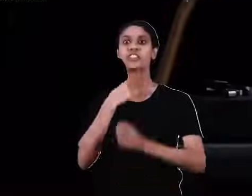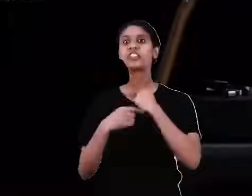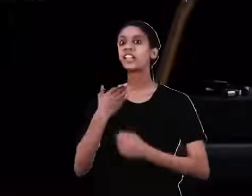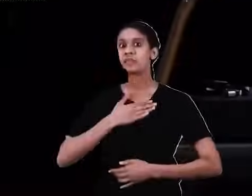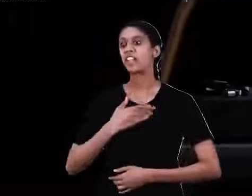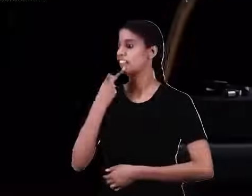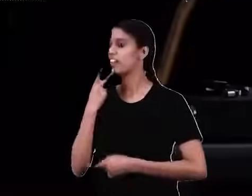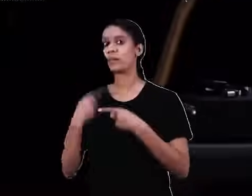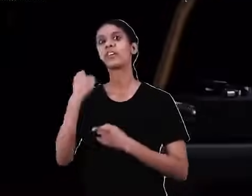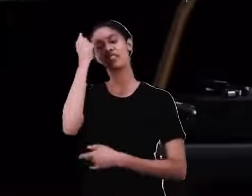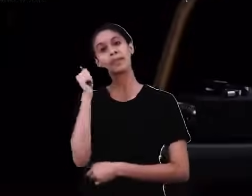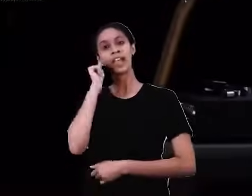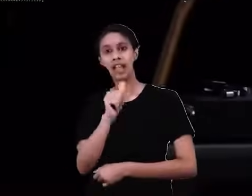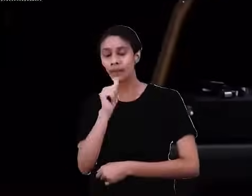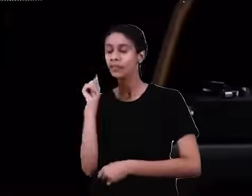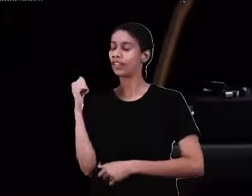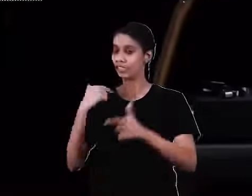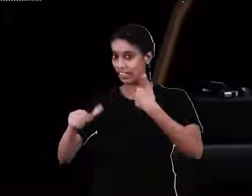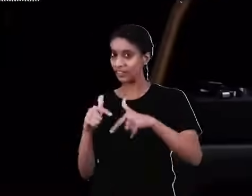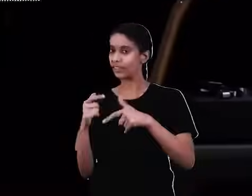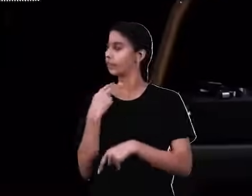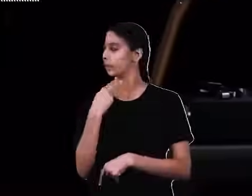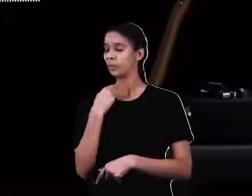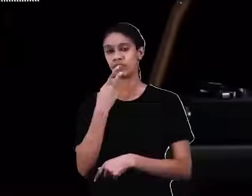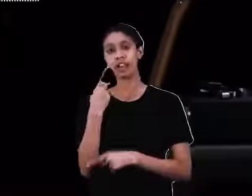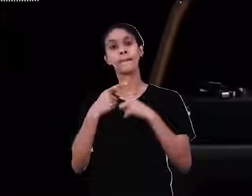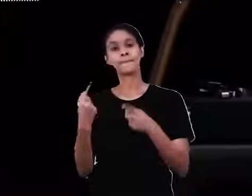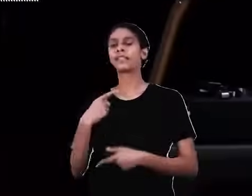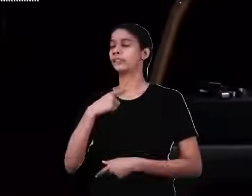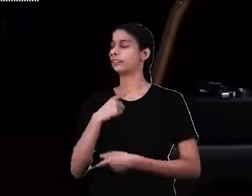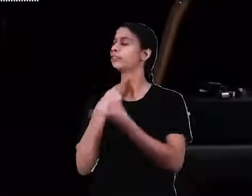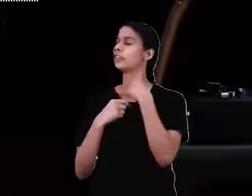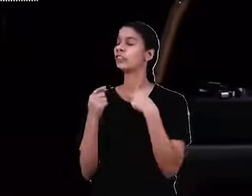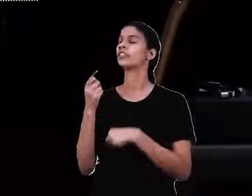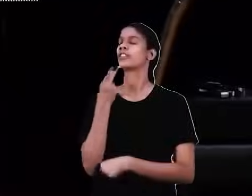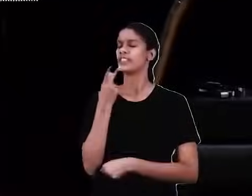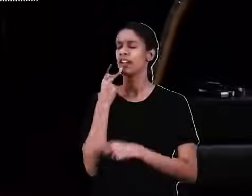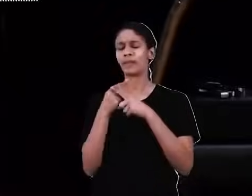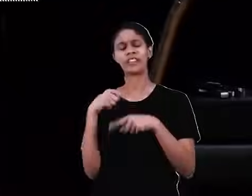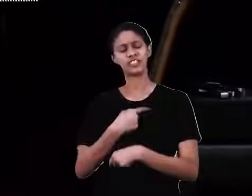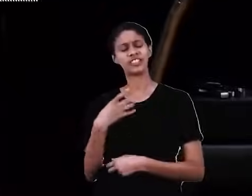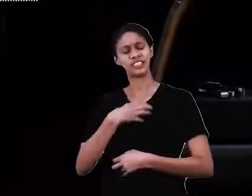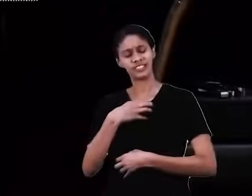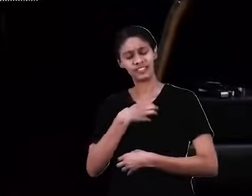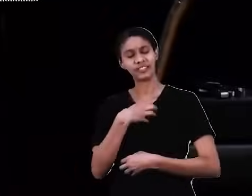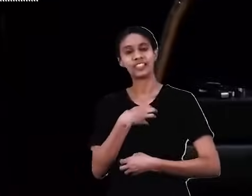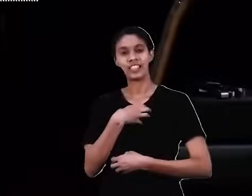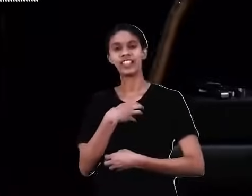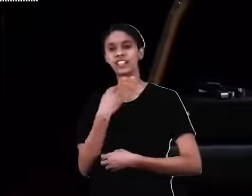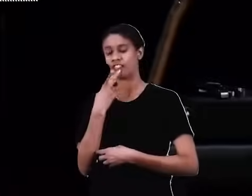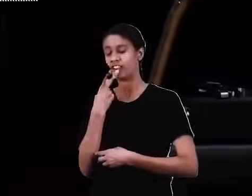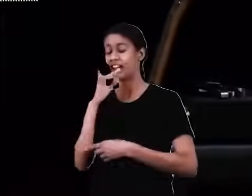quase disse, porque eu sabia que a pobrezinha da comissária não podia dizer, mas eu tive vontade de dizer, mas eu lembrei assim. Tem horas que a gente tem uma vontade de dizer algumas coisas e Deus diz,